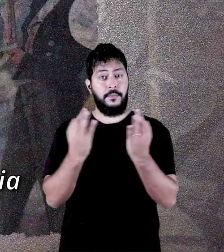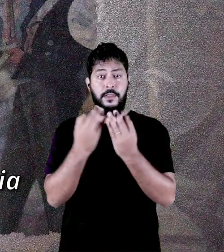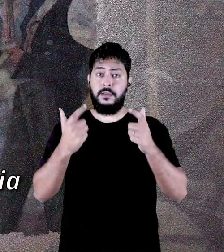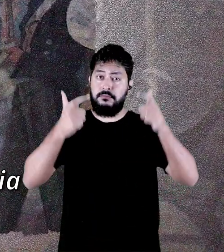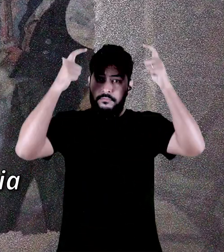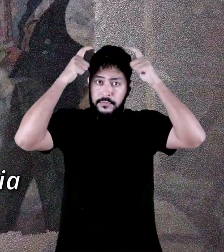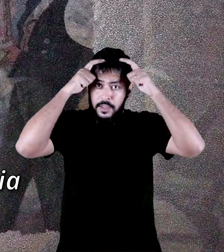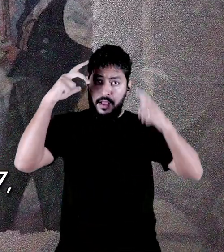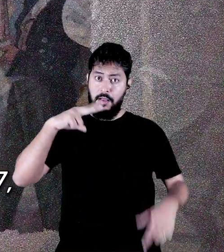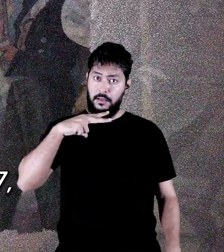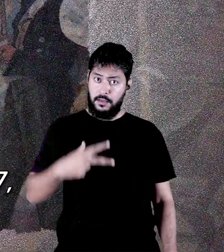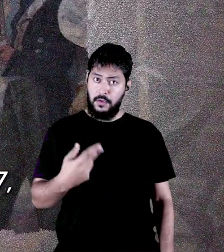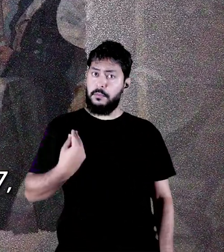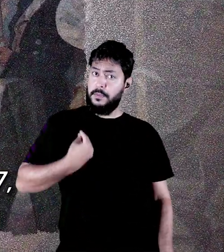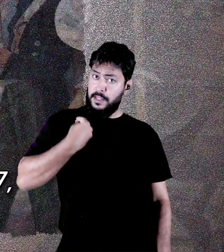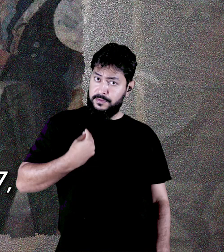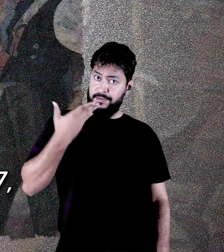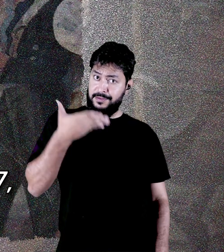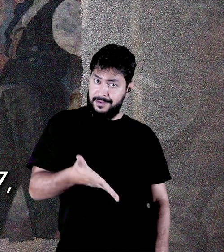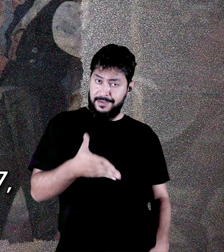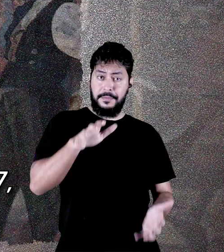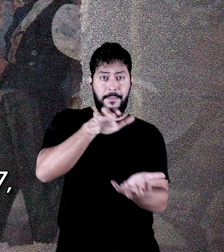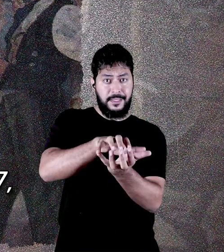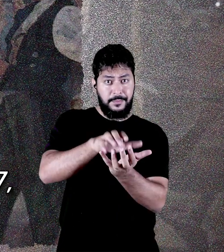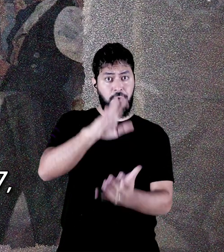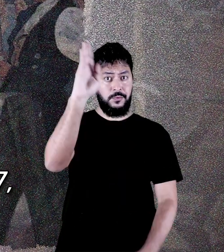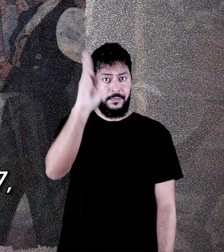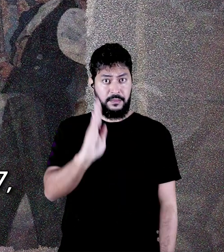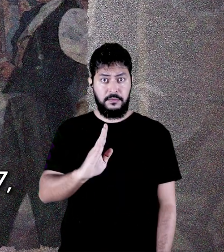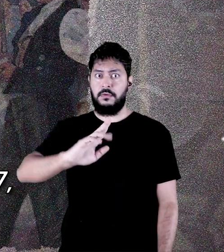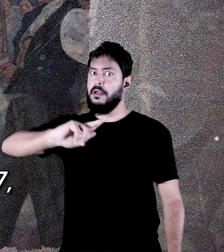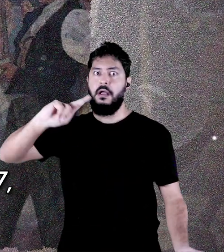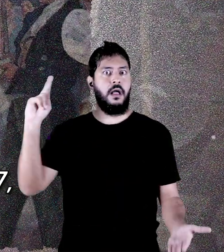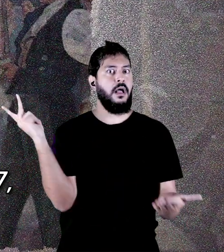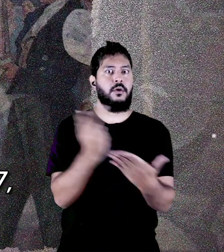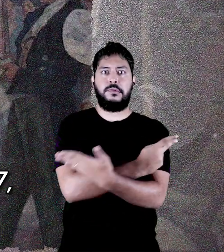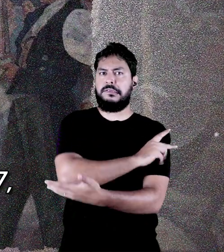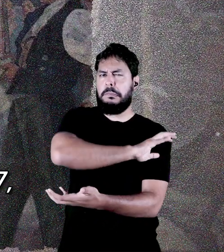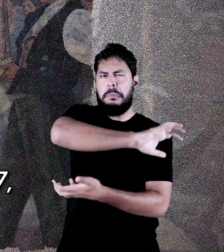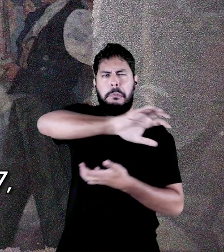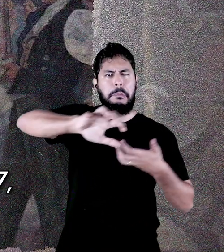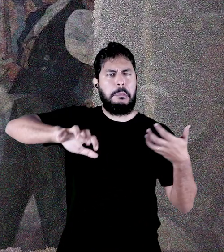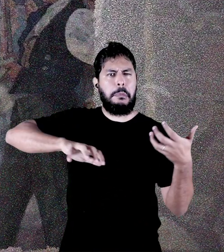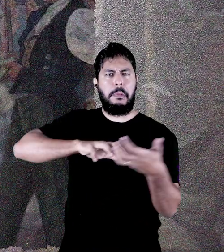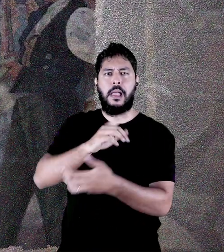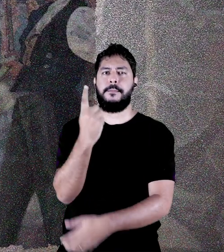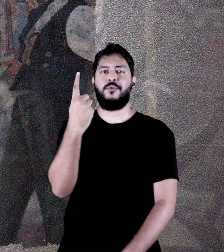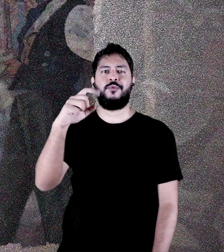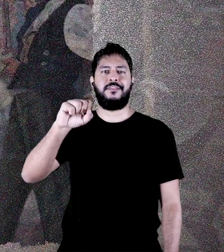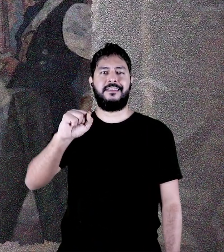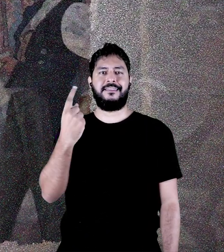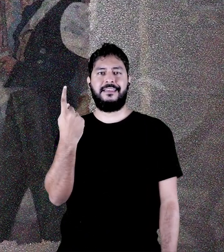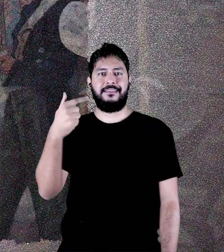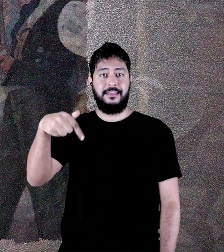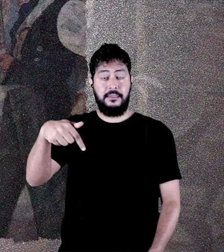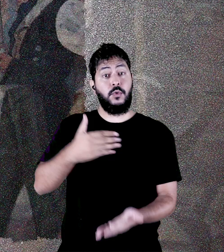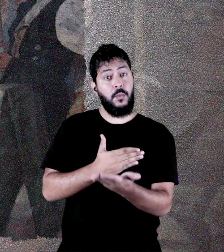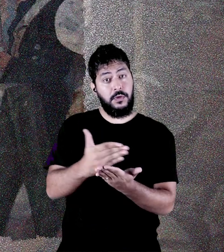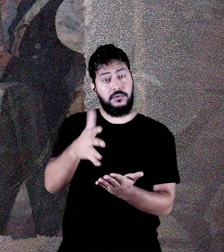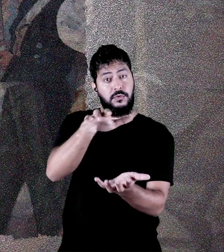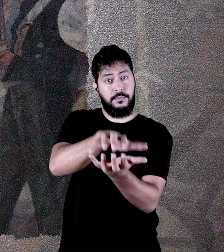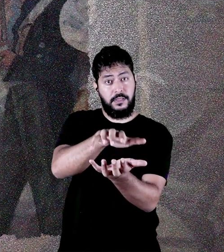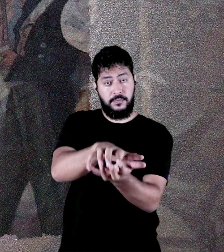corte joanina no Brasil que irrompeu a Revolução de 1817 iniciada em Pernambuco. Sequência de imagens de representações